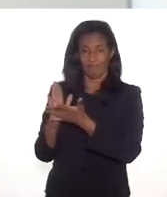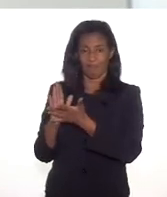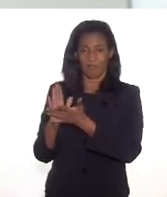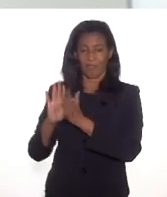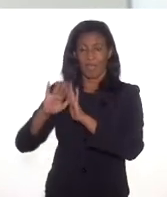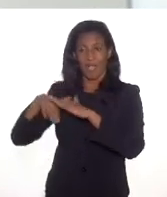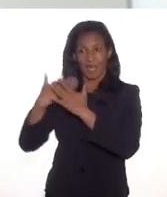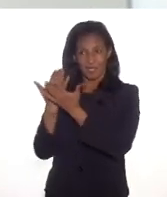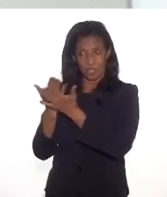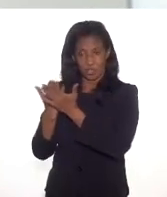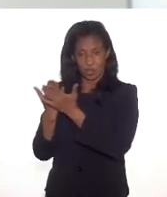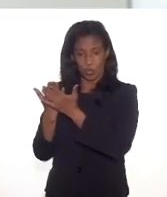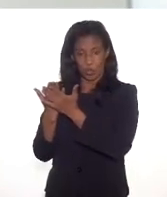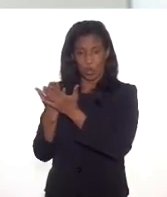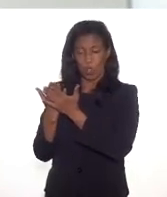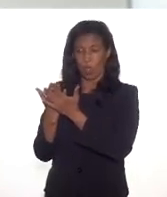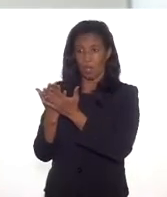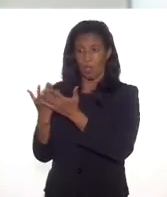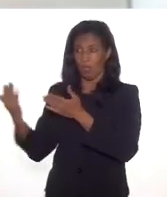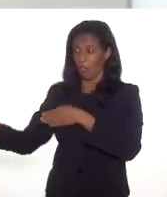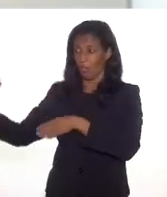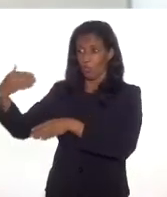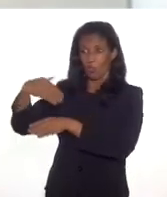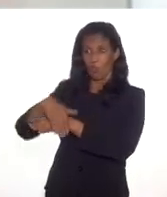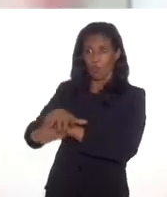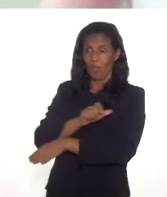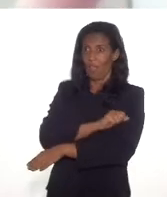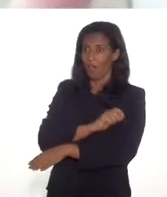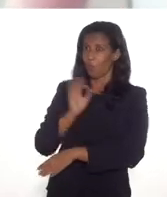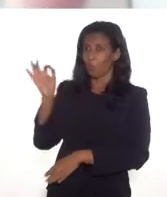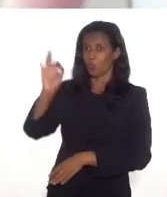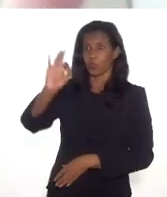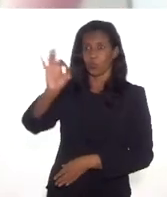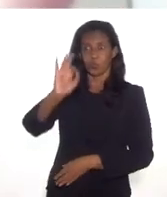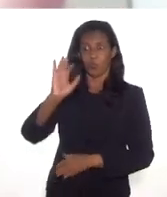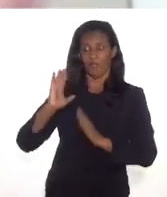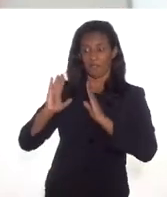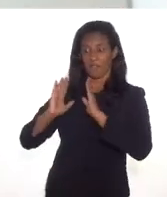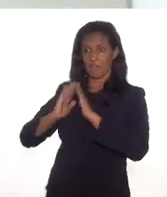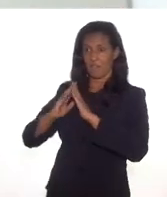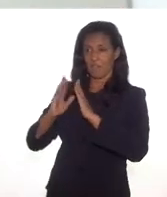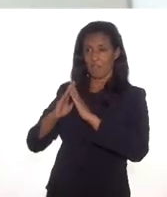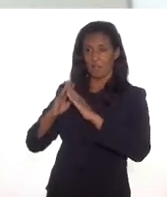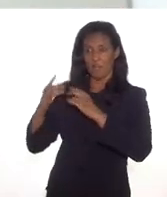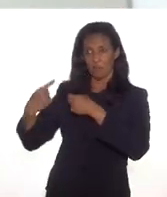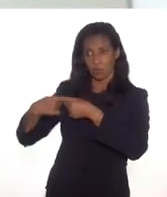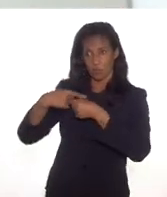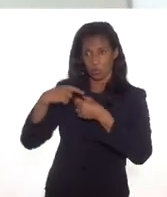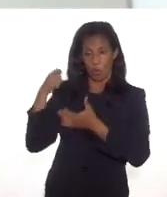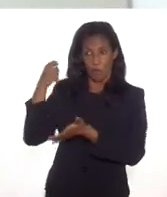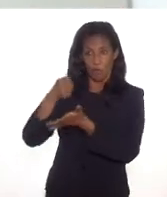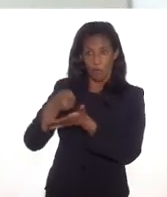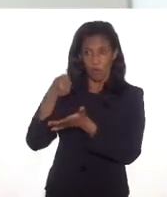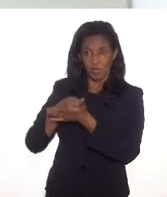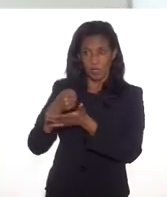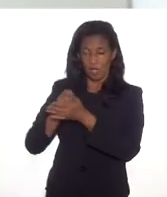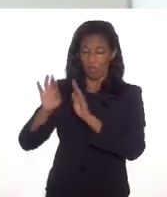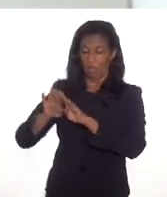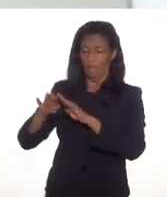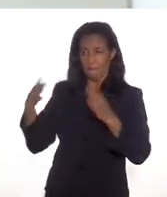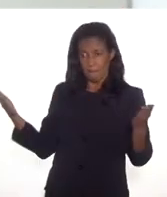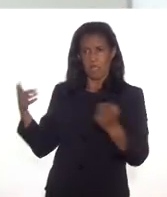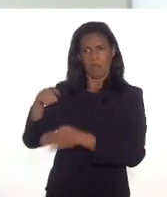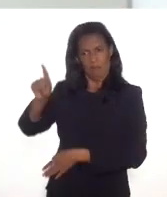estão reabrindo e não estão recebendo nem metade dos estudantes. Os municípios estão forçando a abertura,